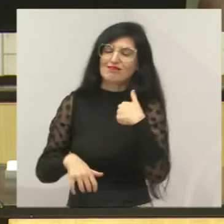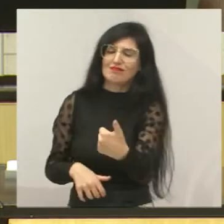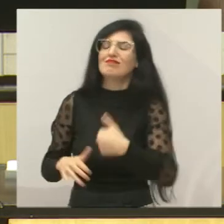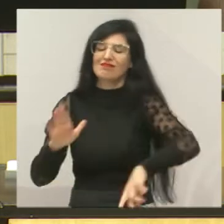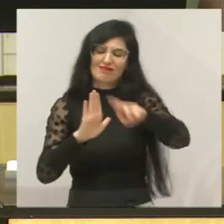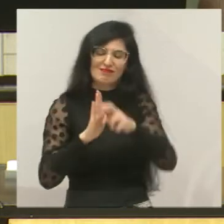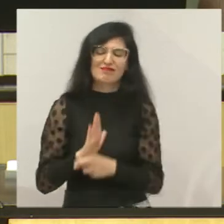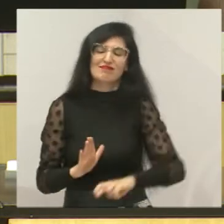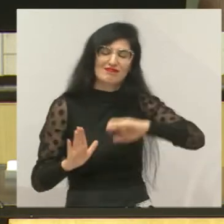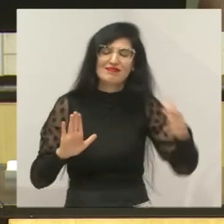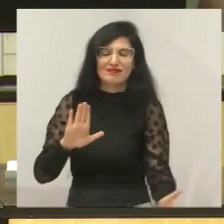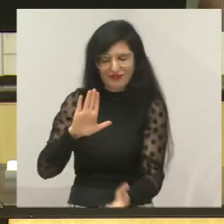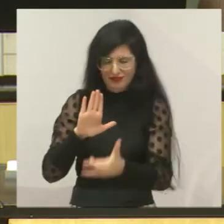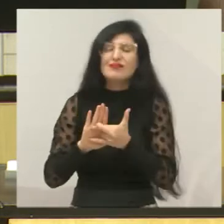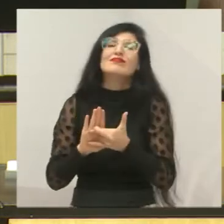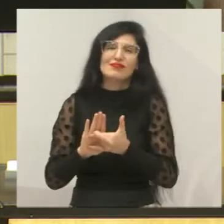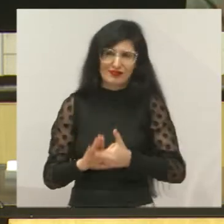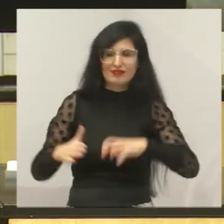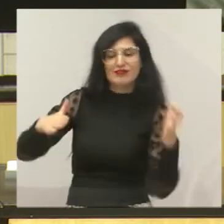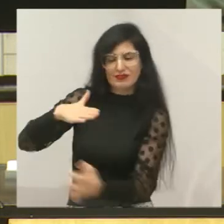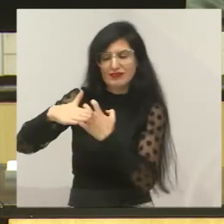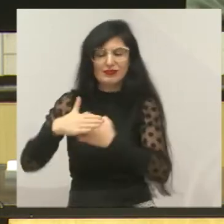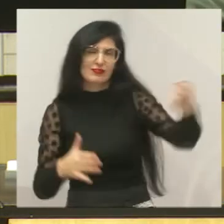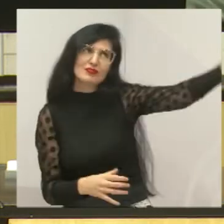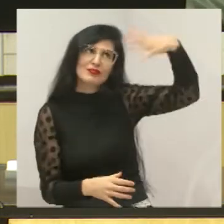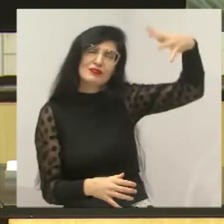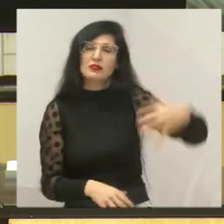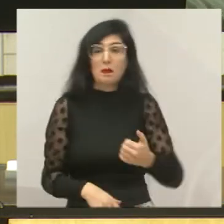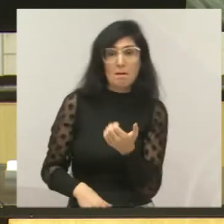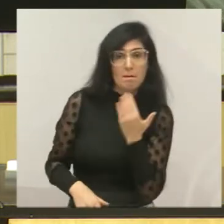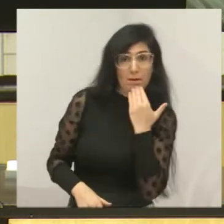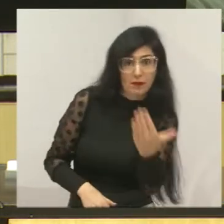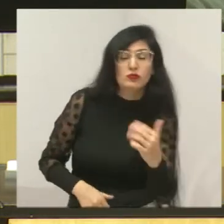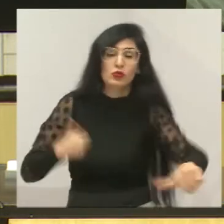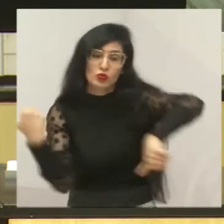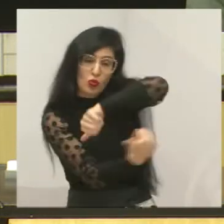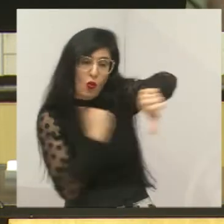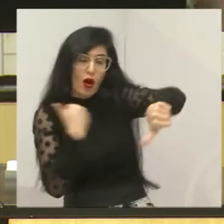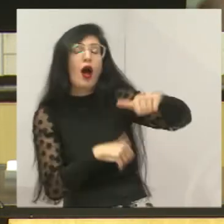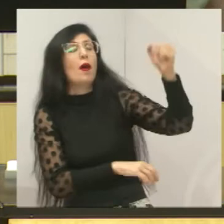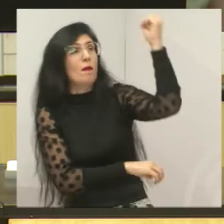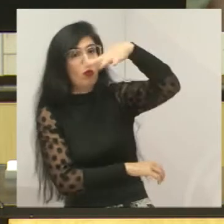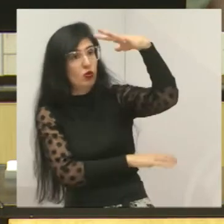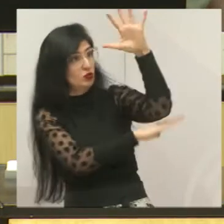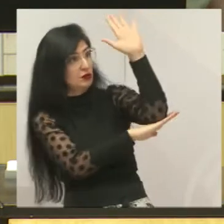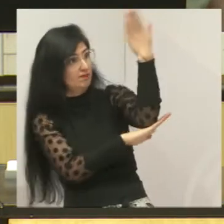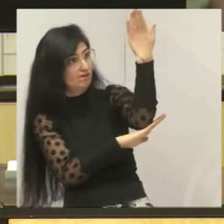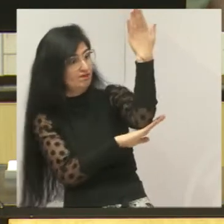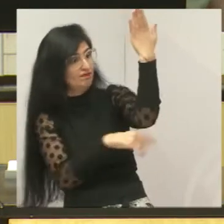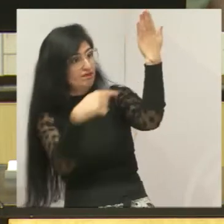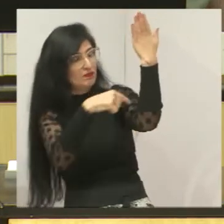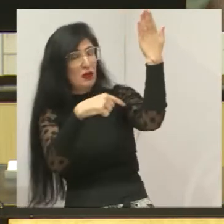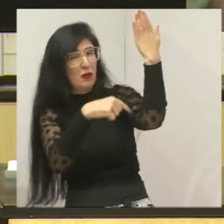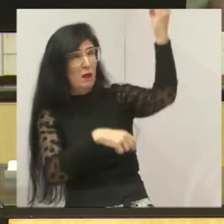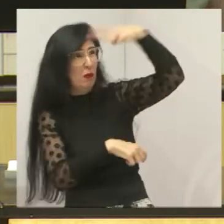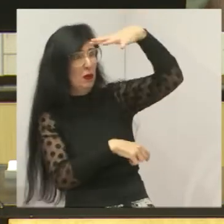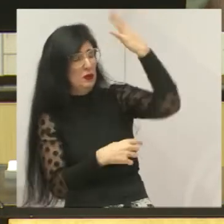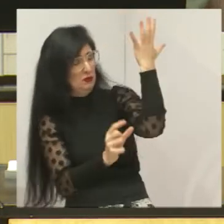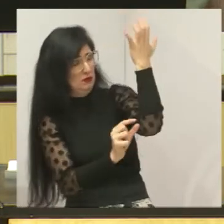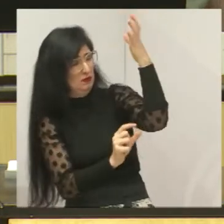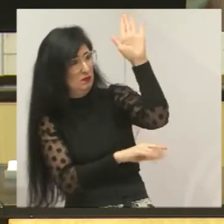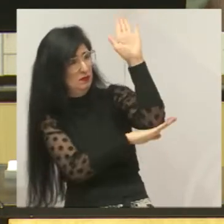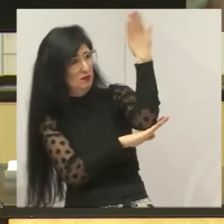formalidades regimentais, seja oficiado a IDP, solicitando a troca de postes de madeira, onde se encontra com cupins, na Estrada dos